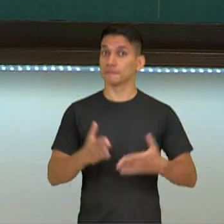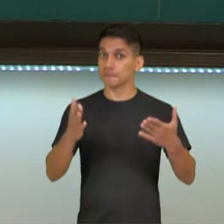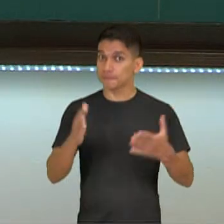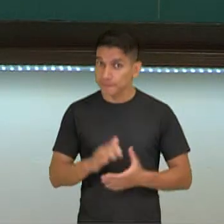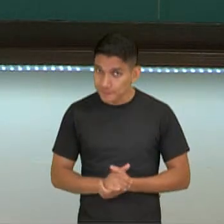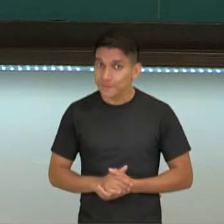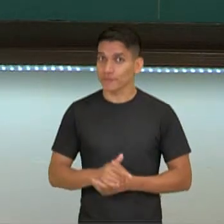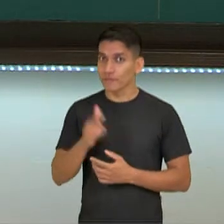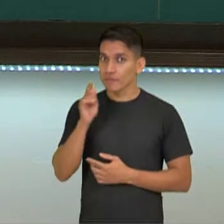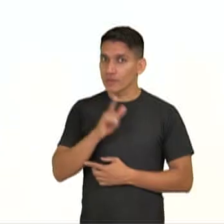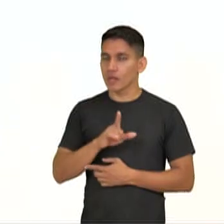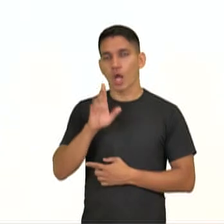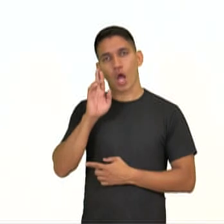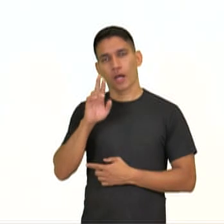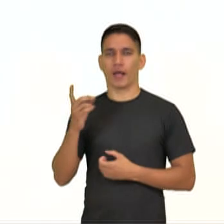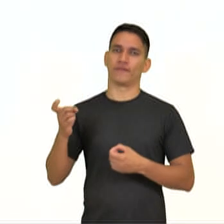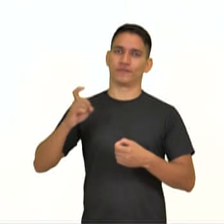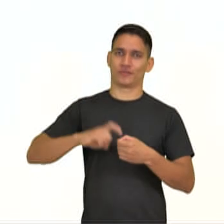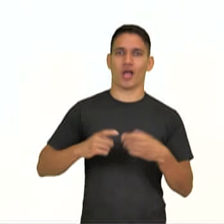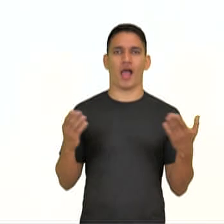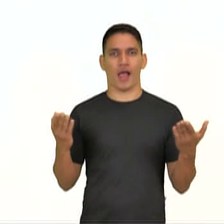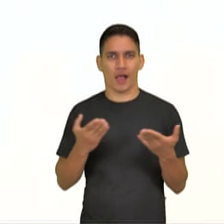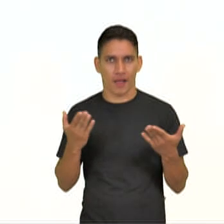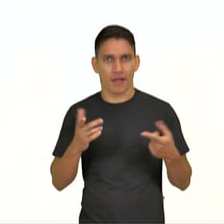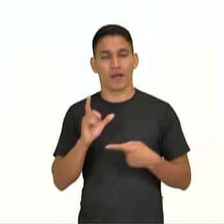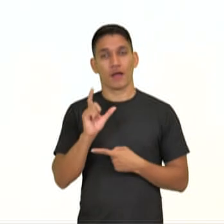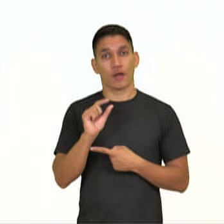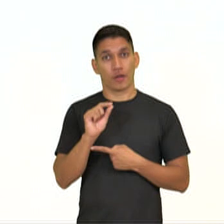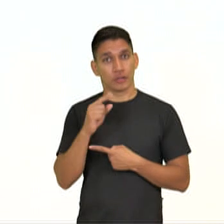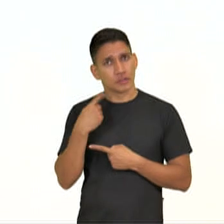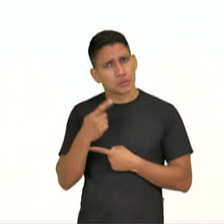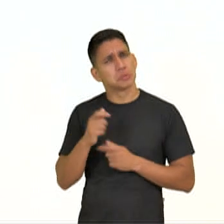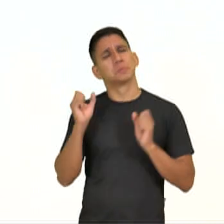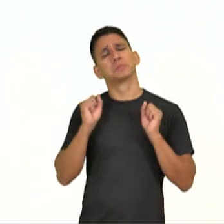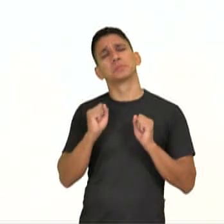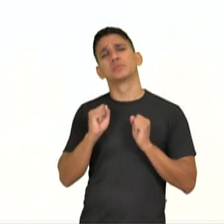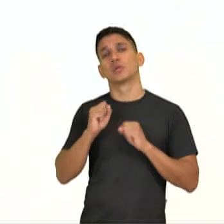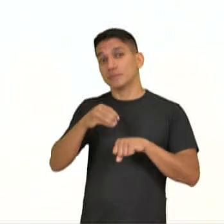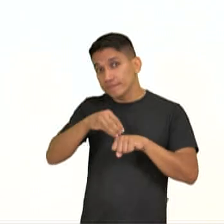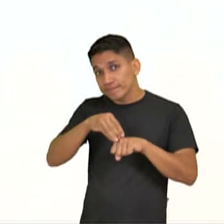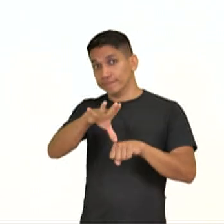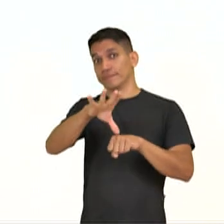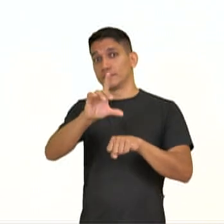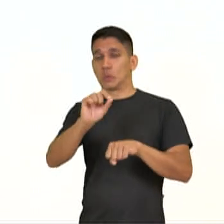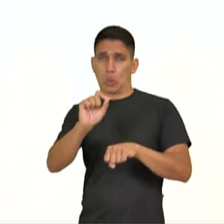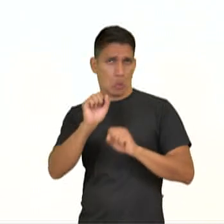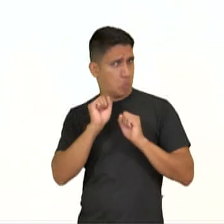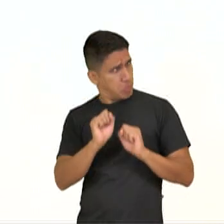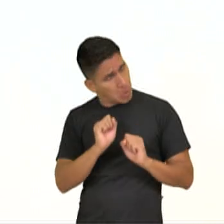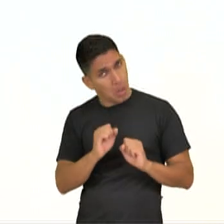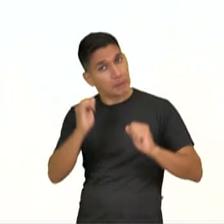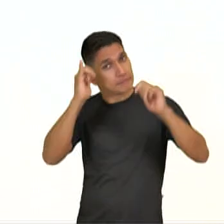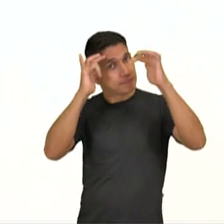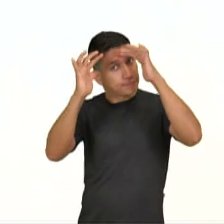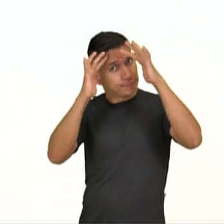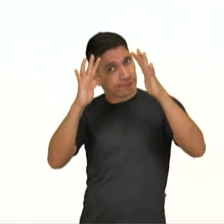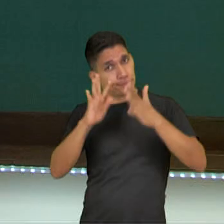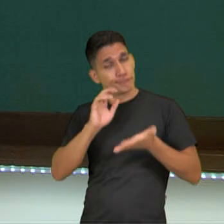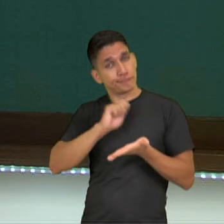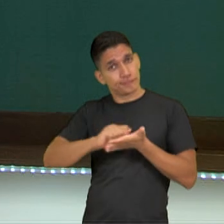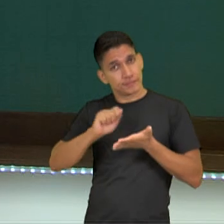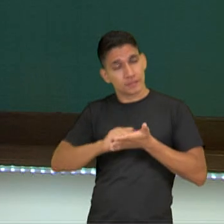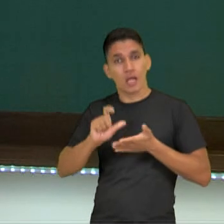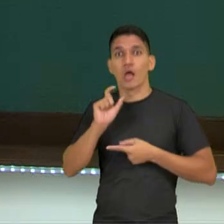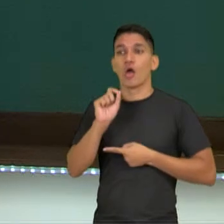E aí, pessoal, então, ao retornar agora, né, a gente pode sugerir como possibilidade de reflexão para esse enunciado